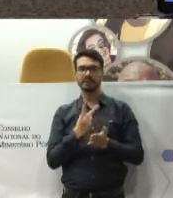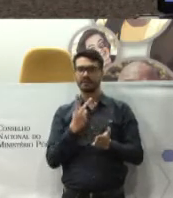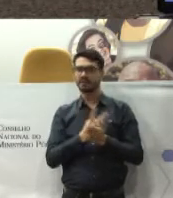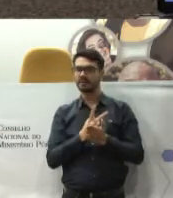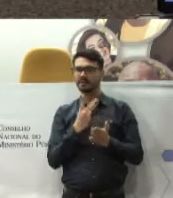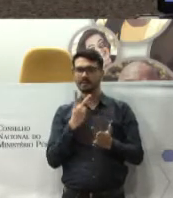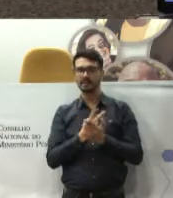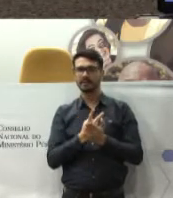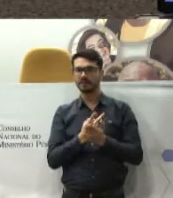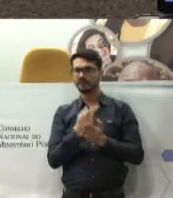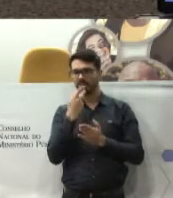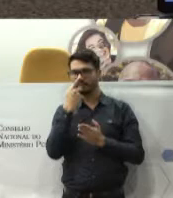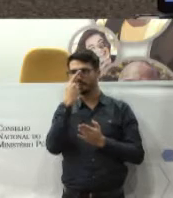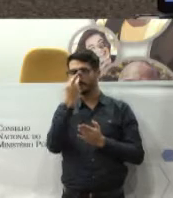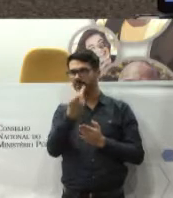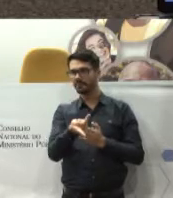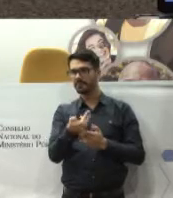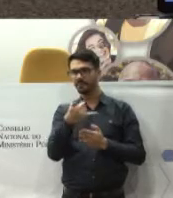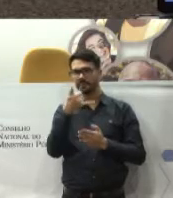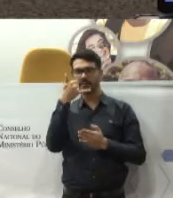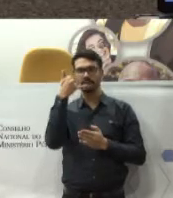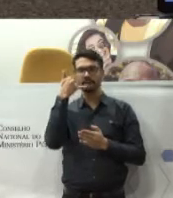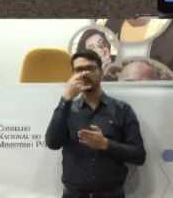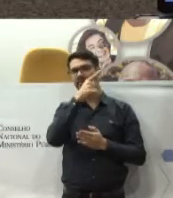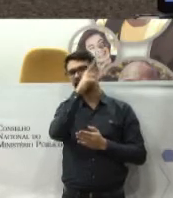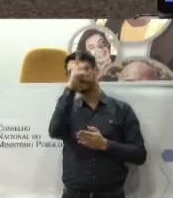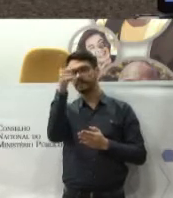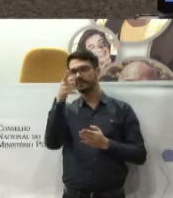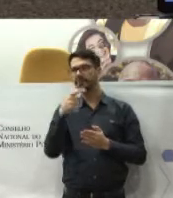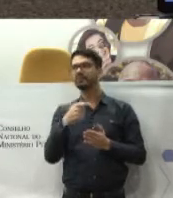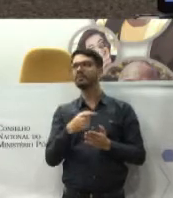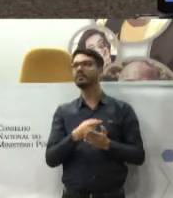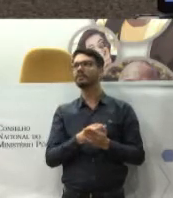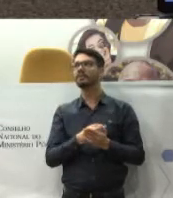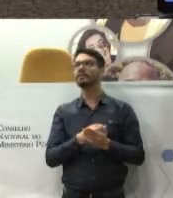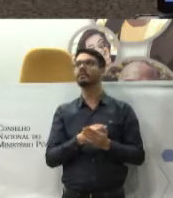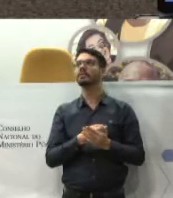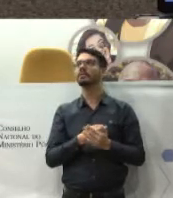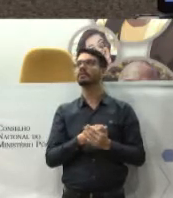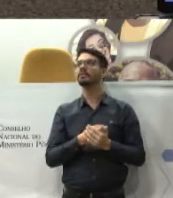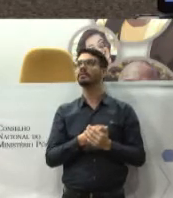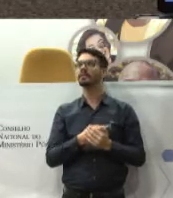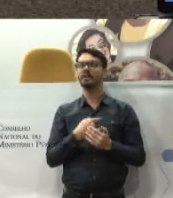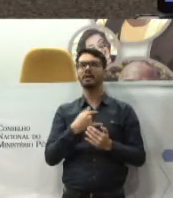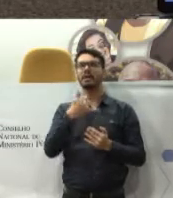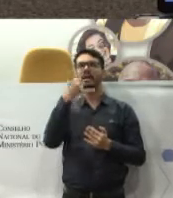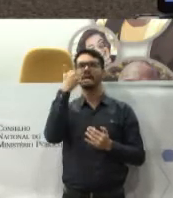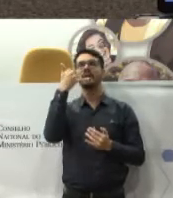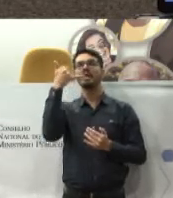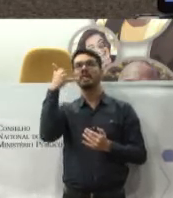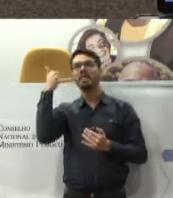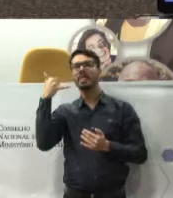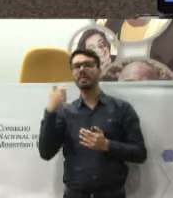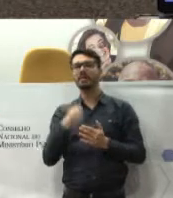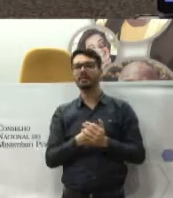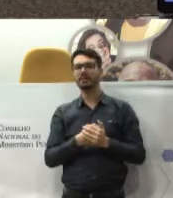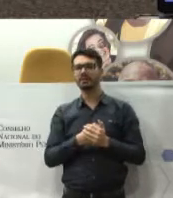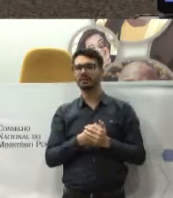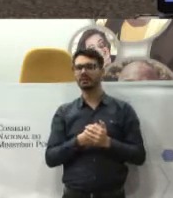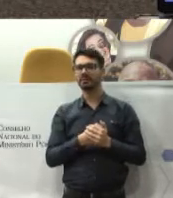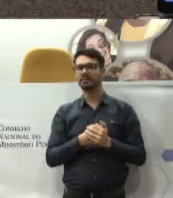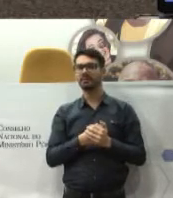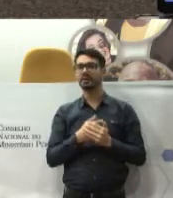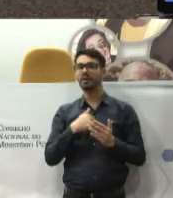assim, todo mundo... E ele tinha ligado antes para a doutora Caroline, deve ter ligado para o senhor, né, doutor Henrique? E assim,